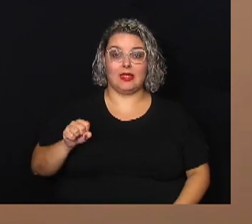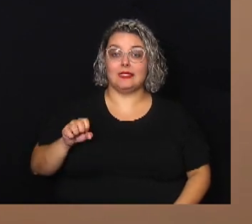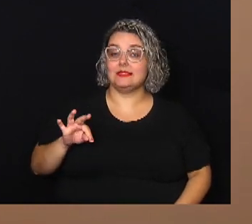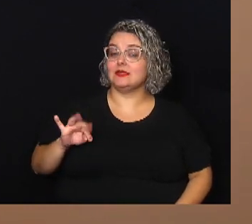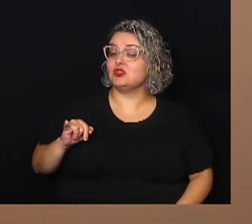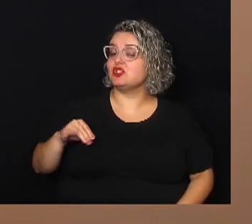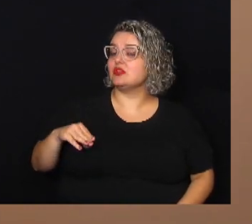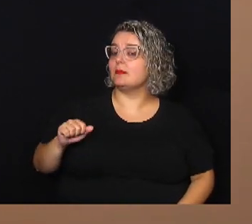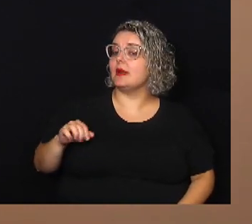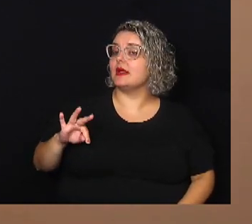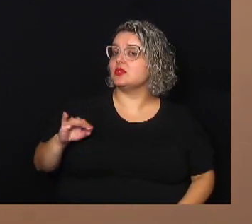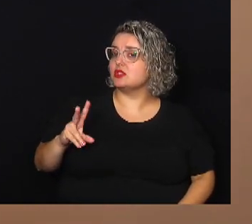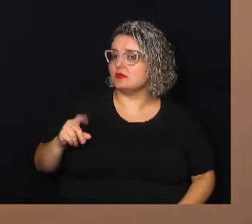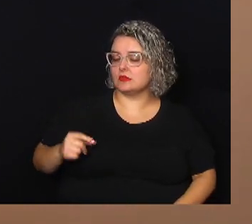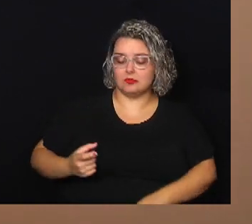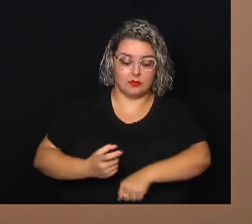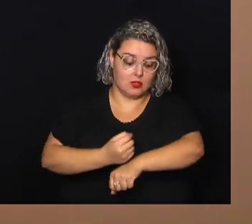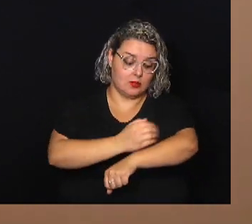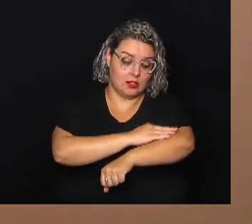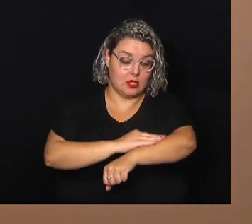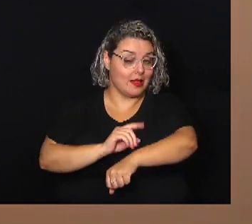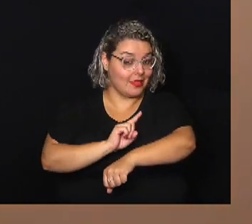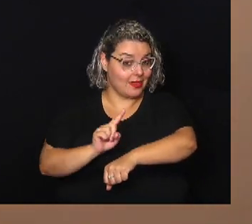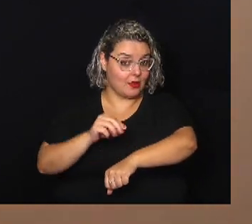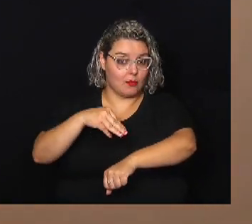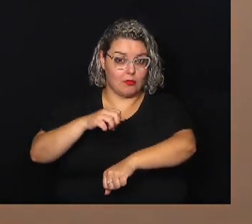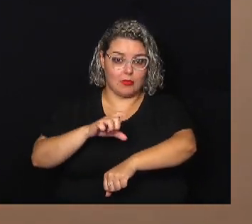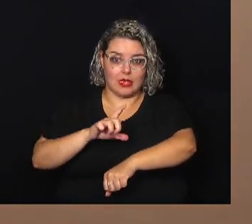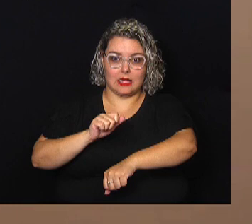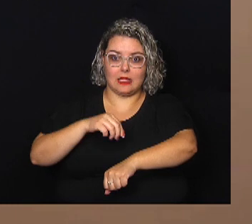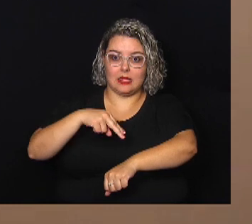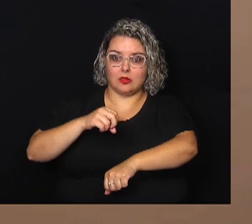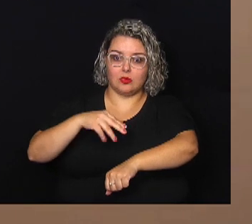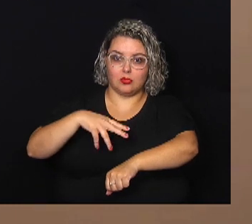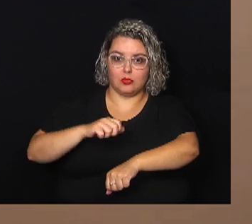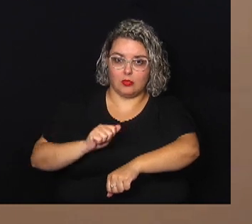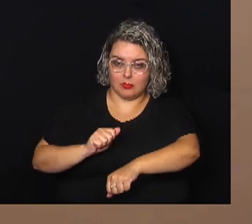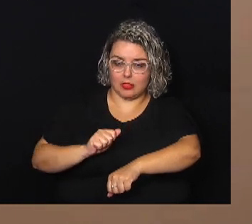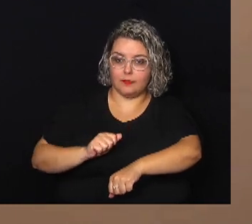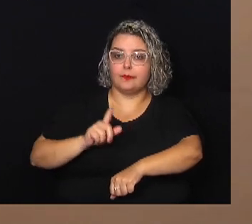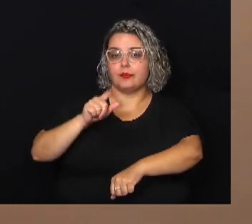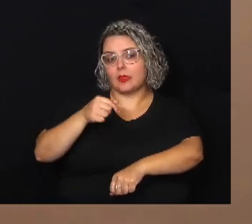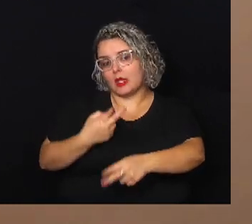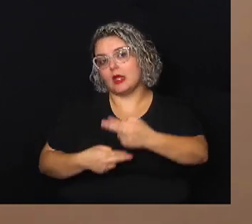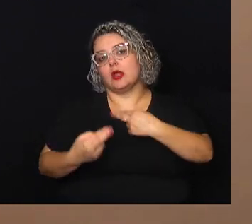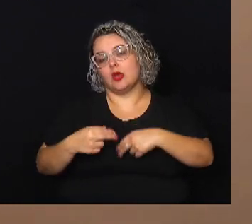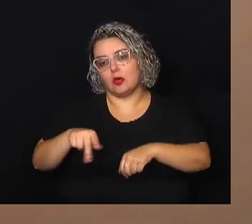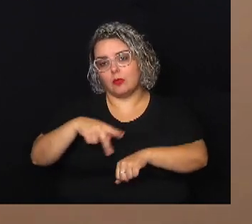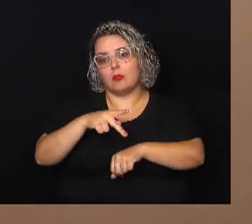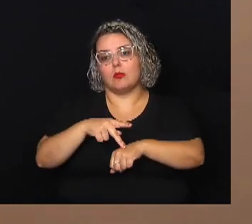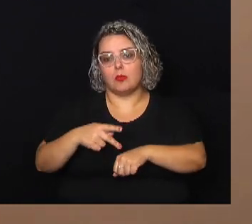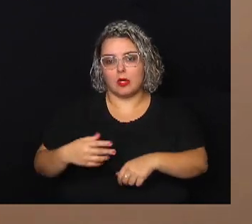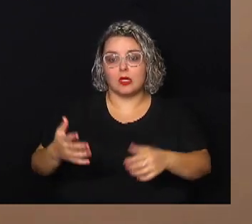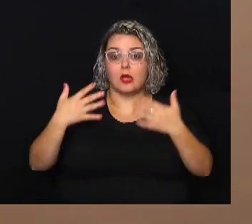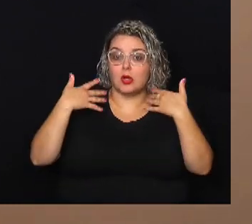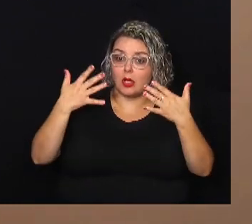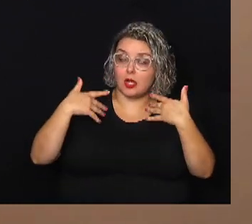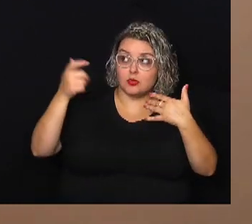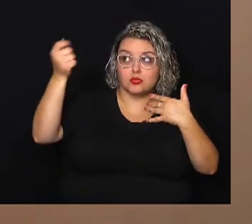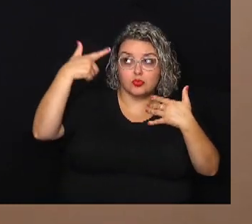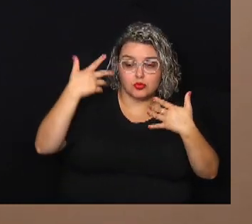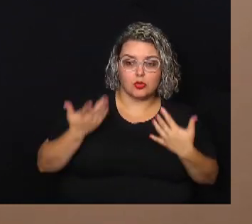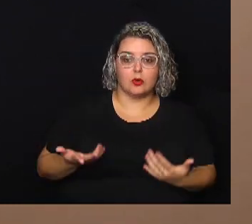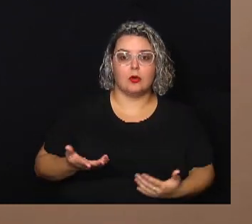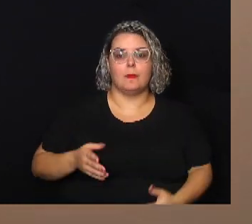não melanoma, ele está muito associado a um país tropical que a gente vive, principalmente ao hábito de não utilizar